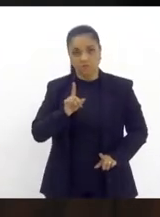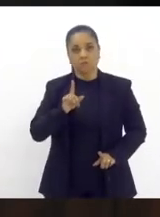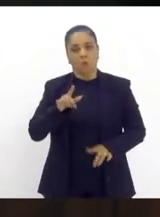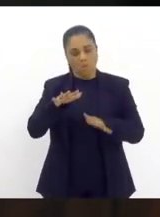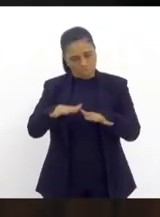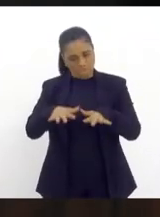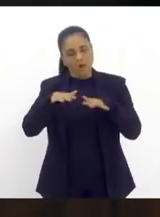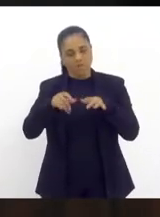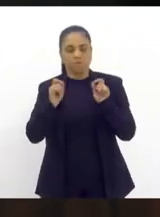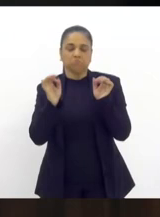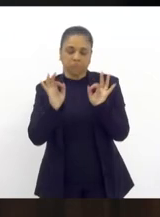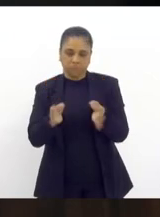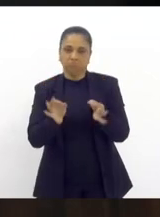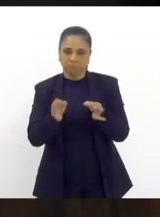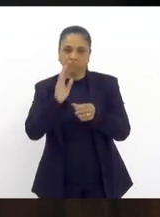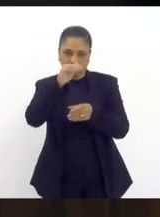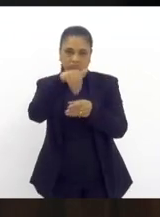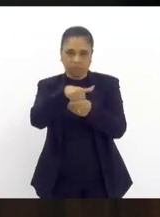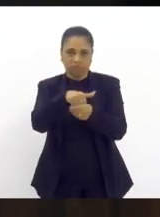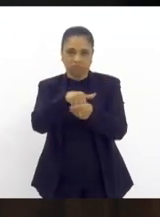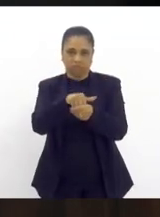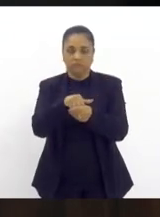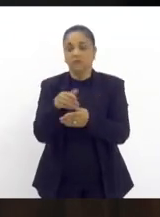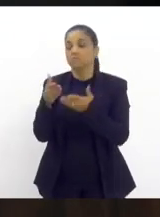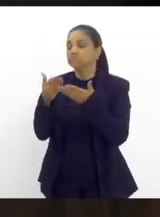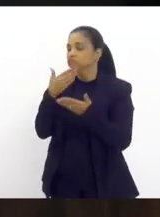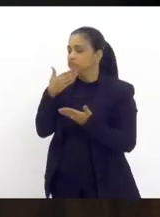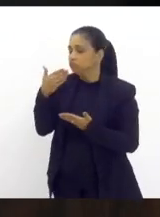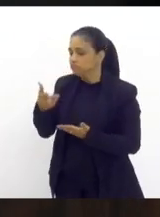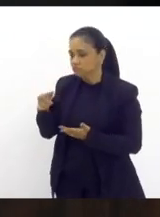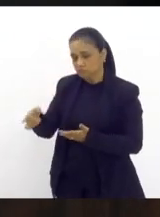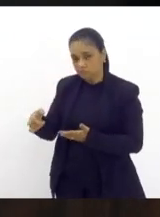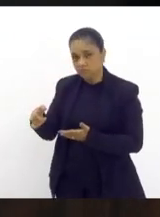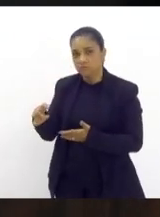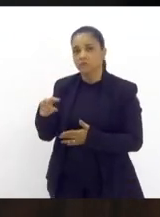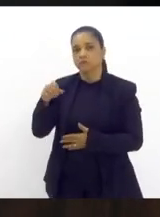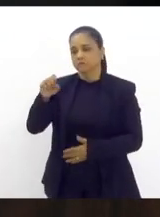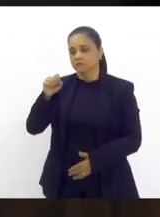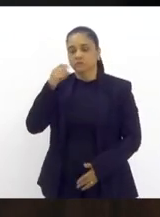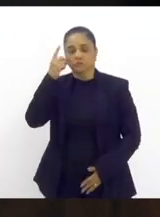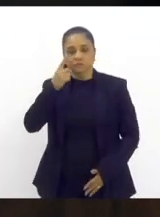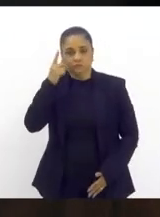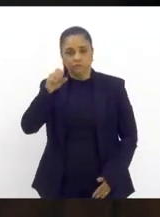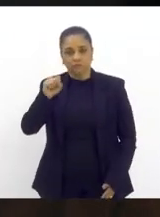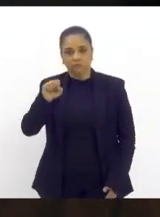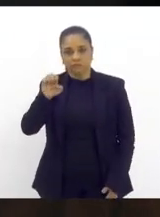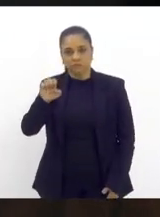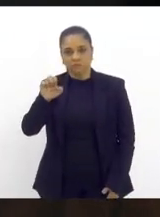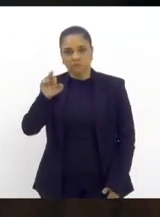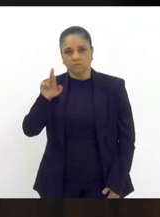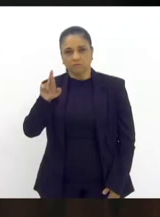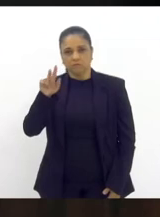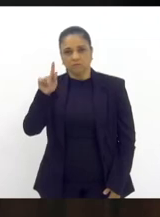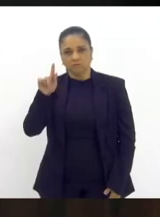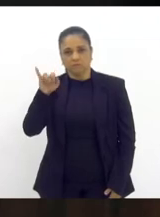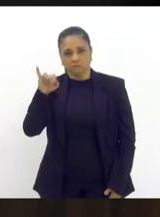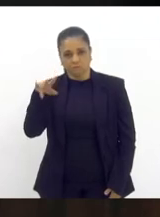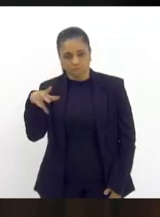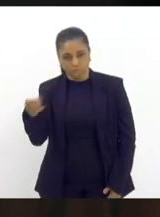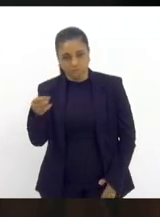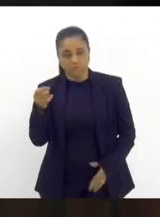sim sugira vossas excelências deputados Dr Serginho também que autor da matéria que nós venhamos